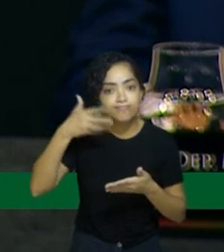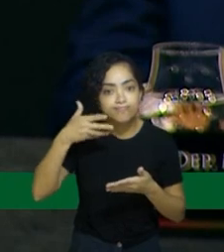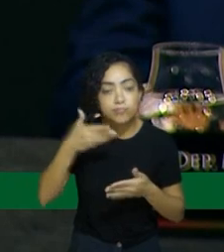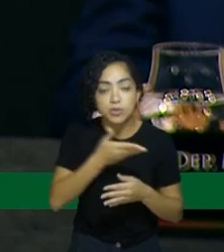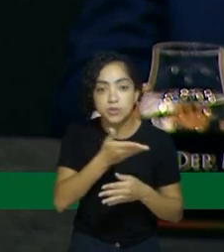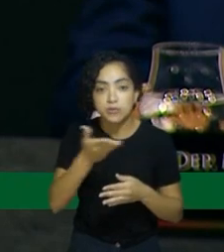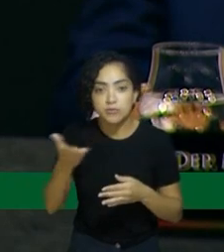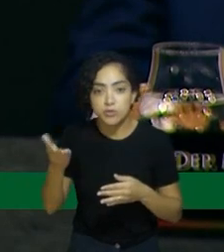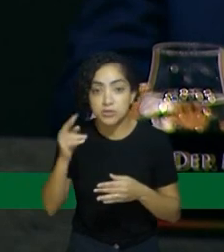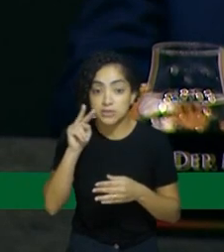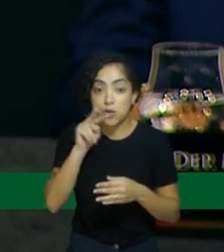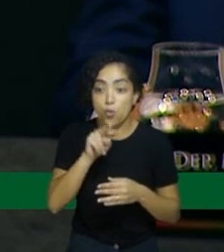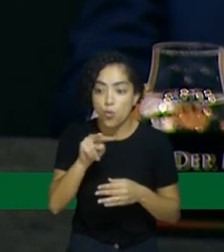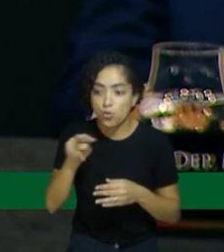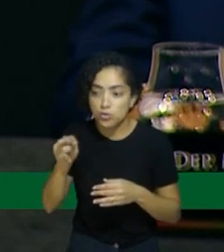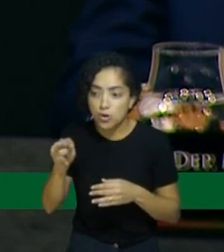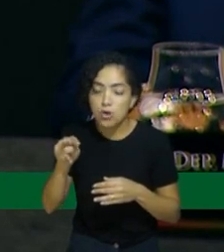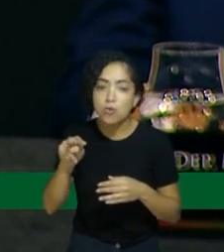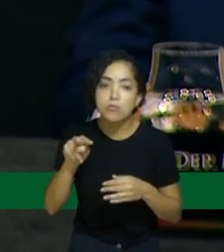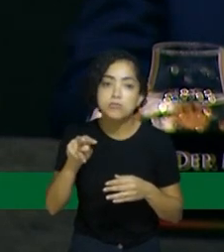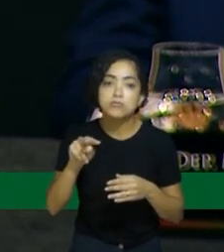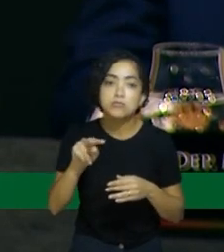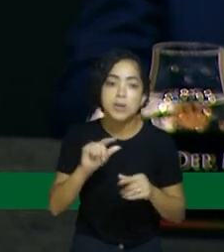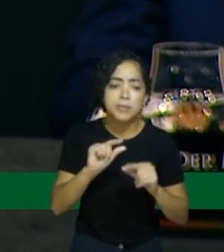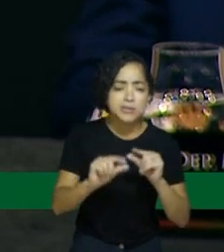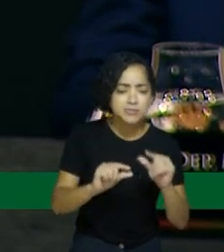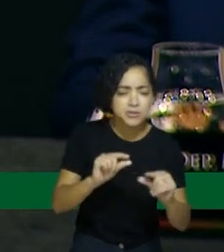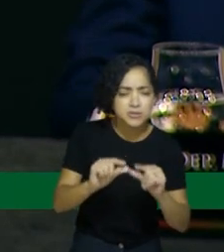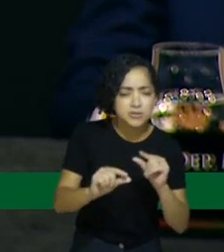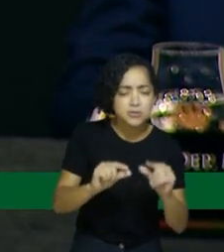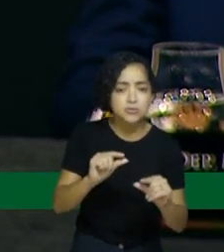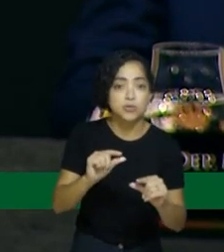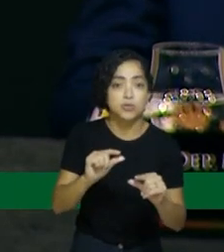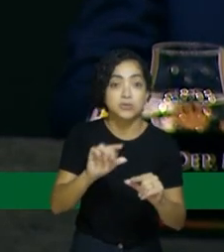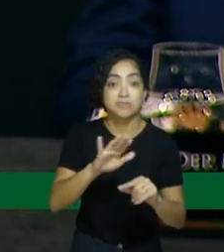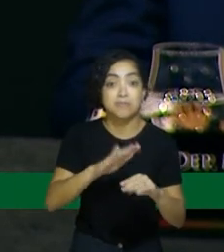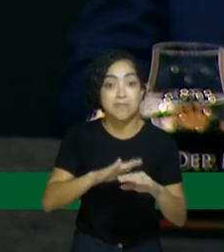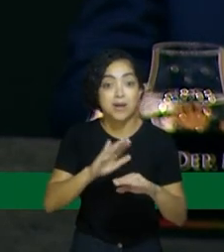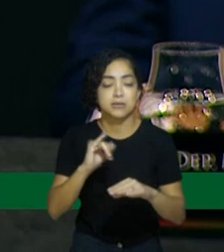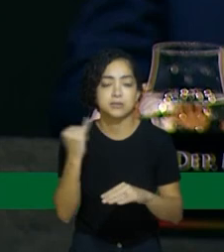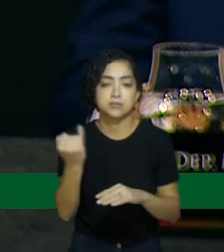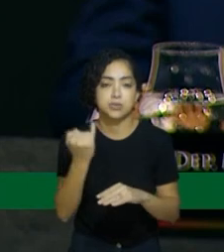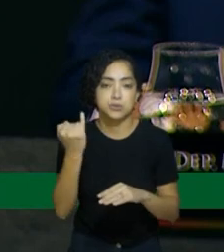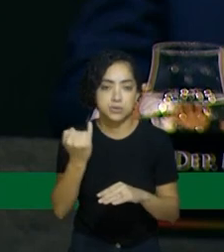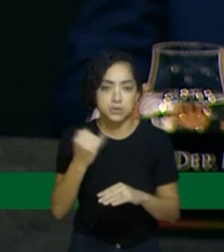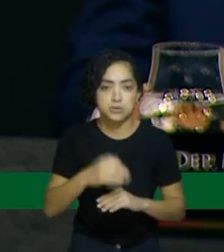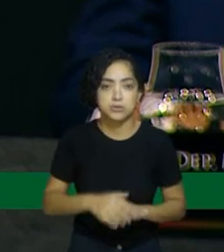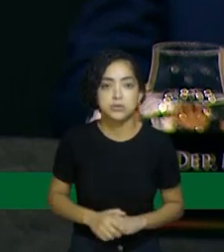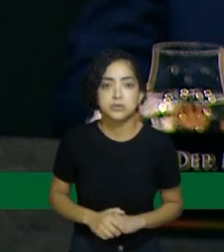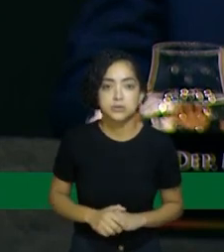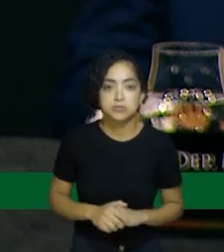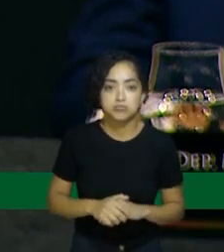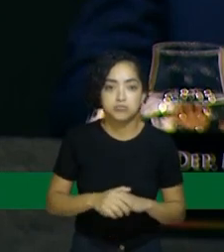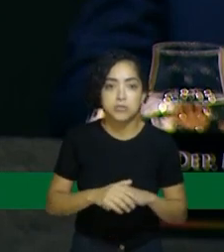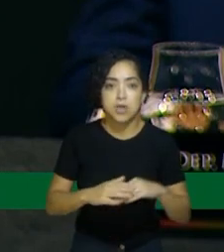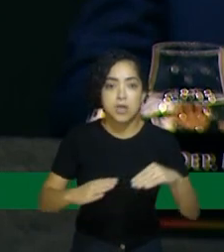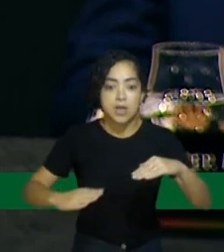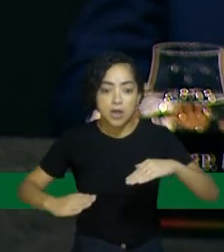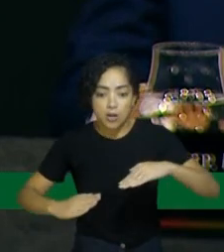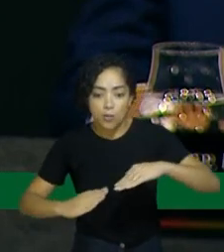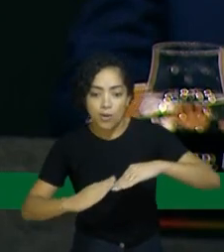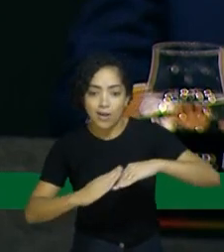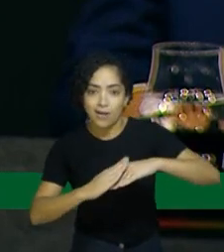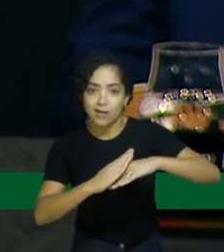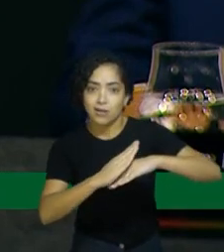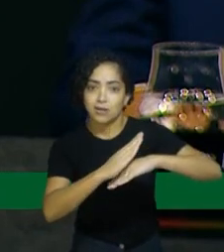olhar para as pequenas coisas que são grande certo uma pequena rampa uma porta que não